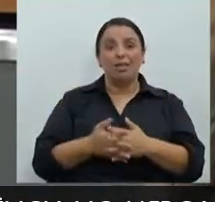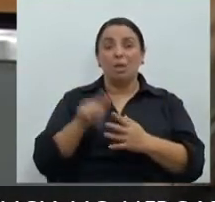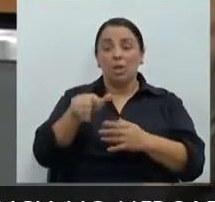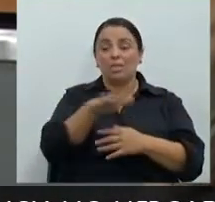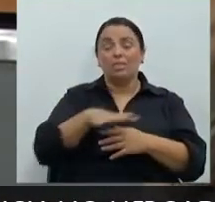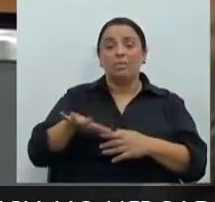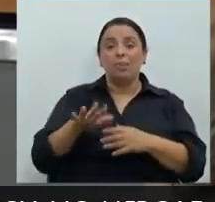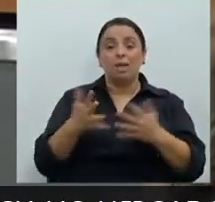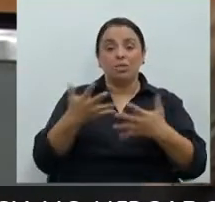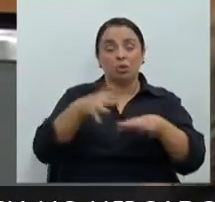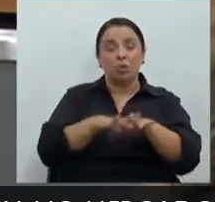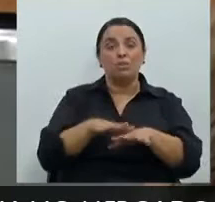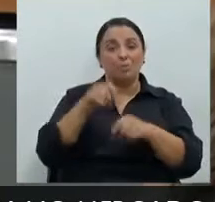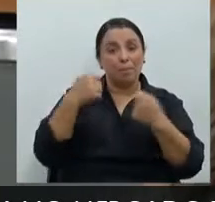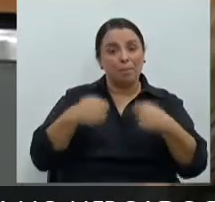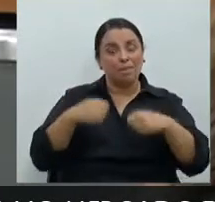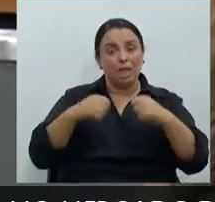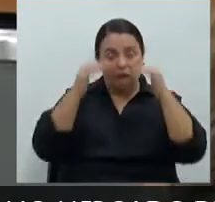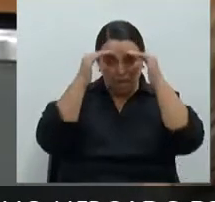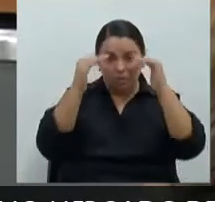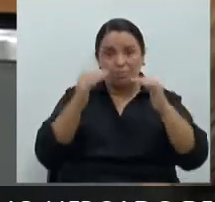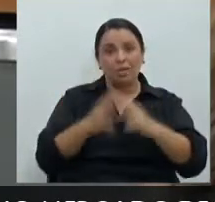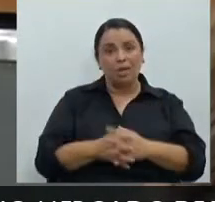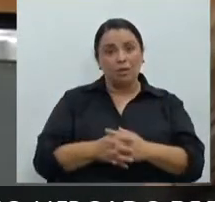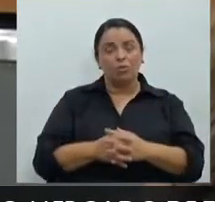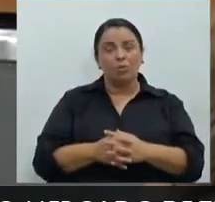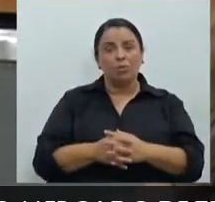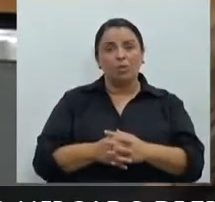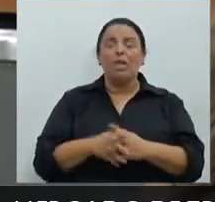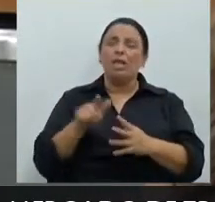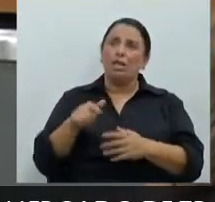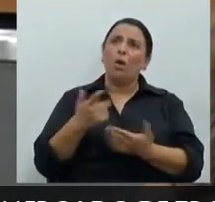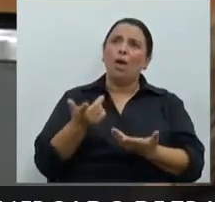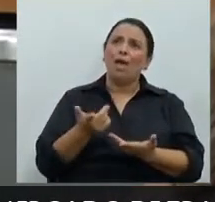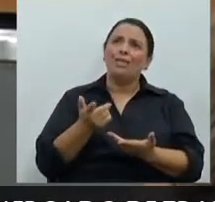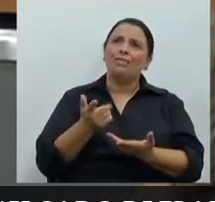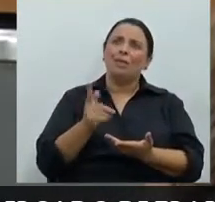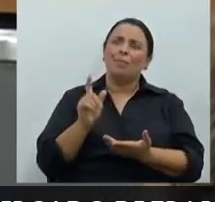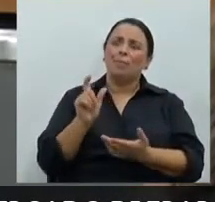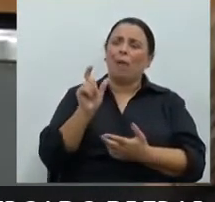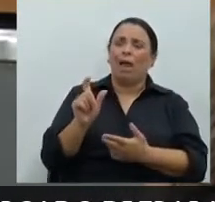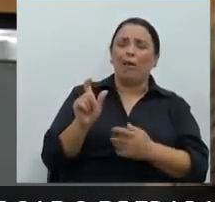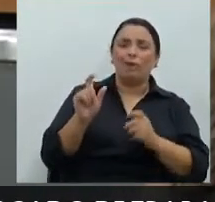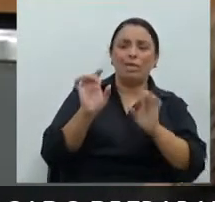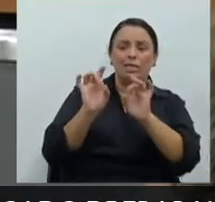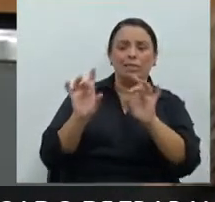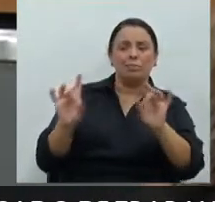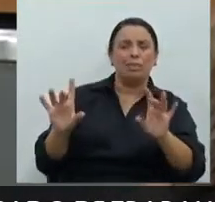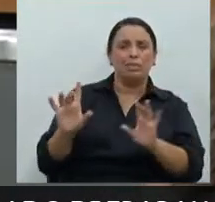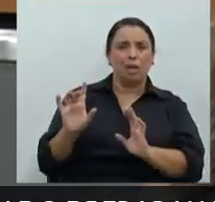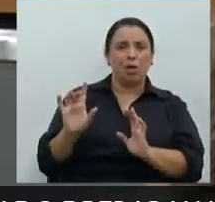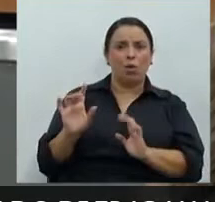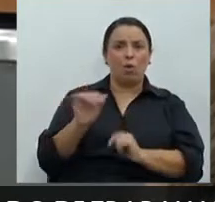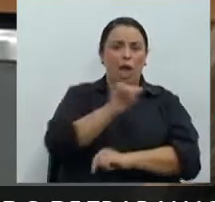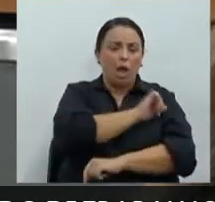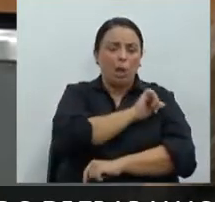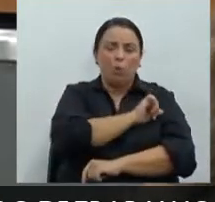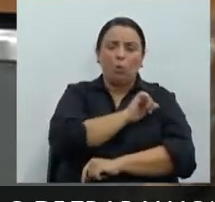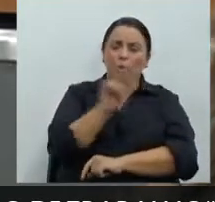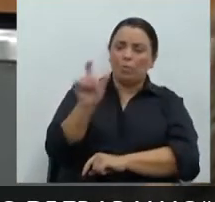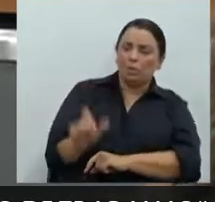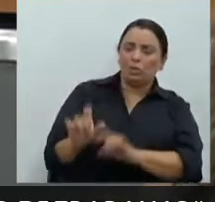especial, o aluno, essa nomenclatura especial, a pessoa é aluno.